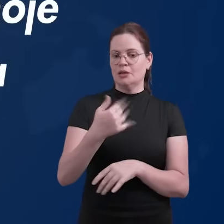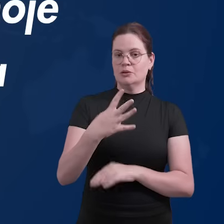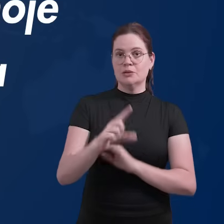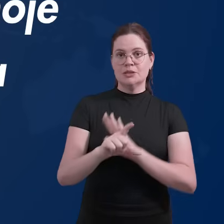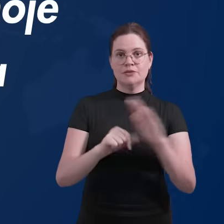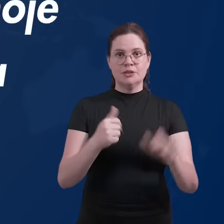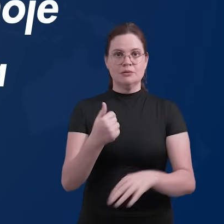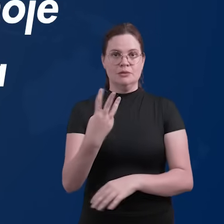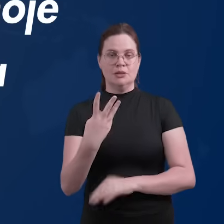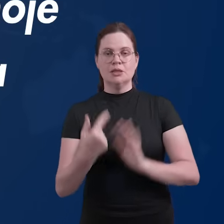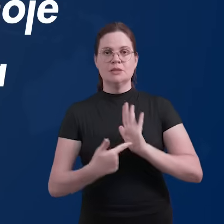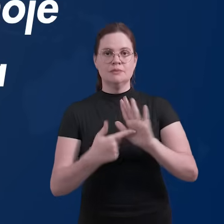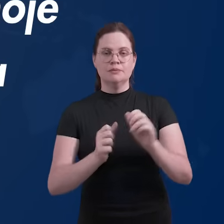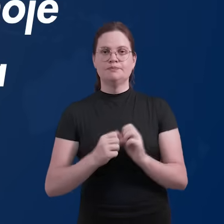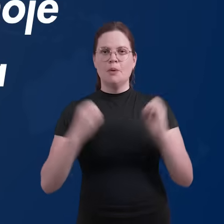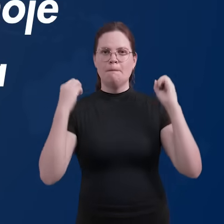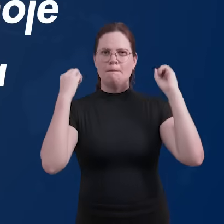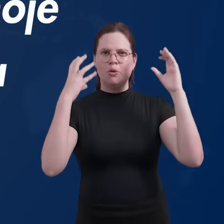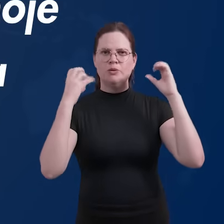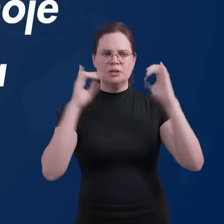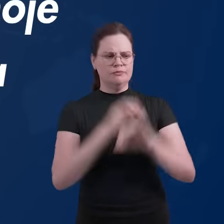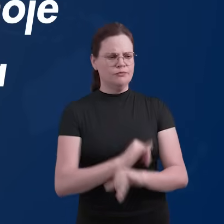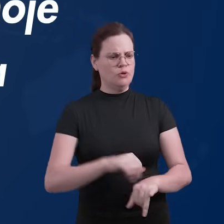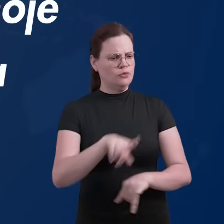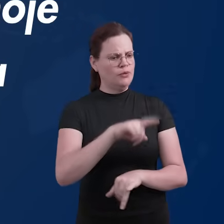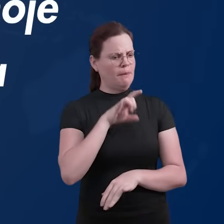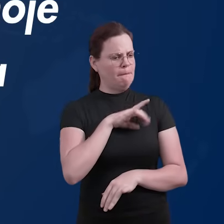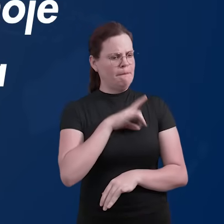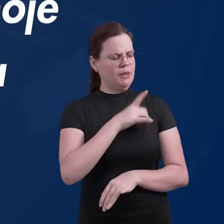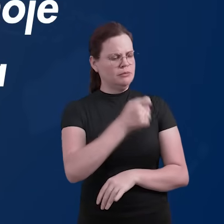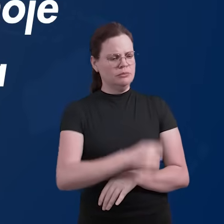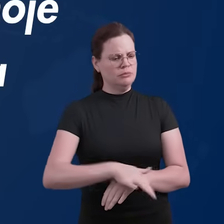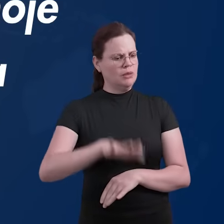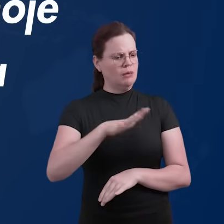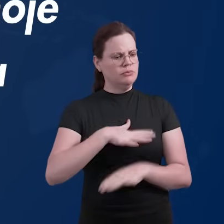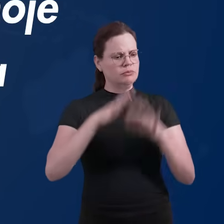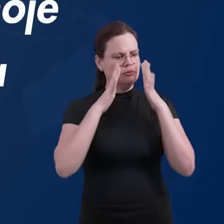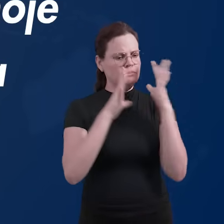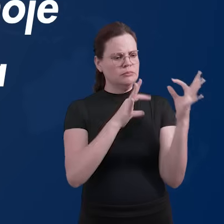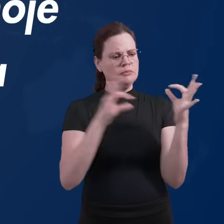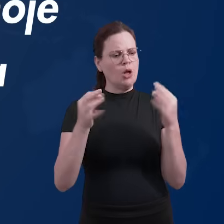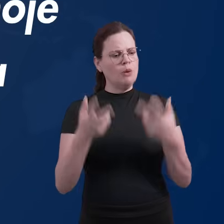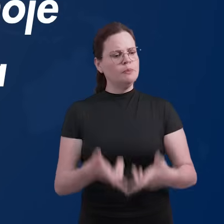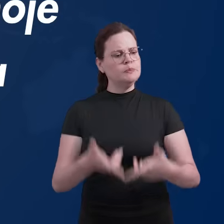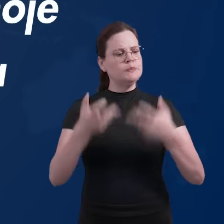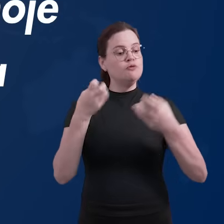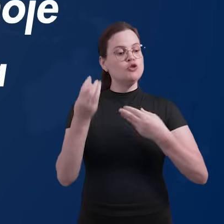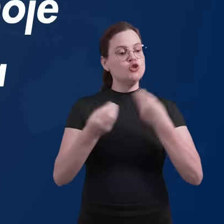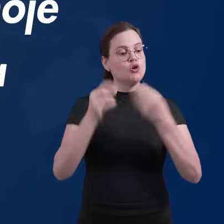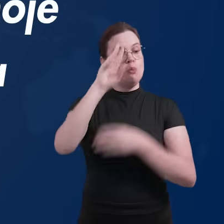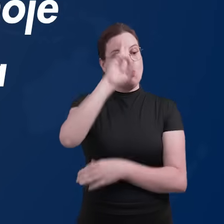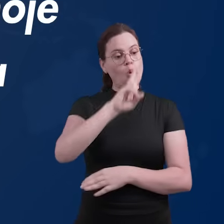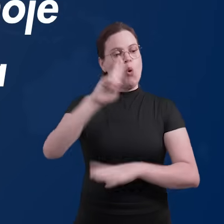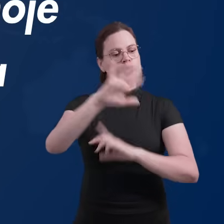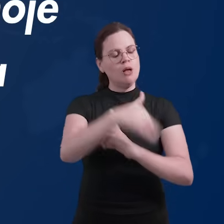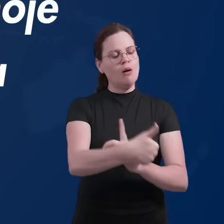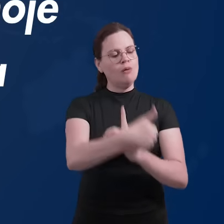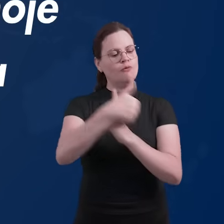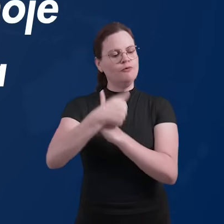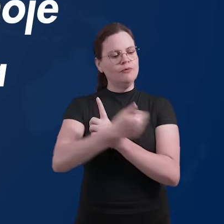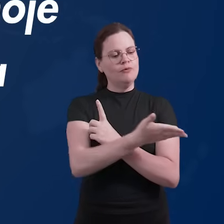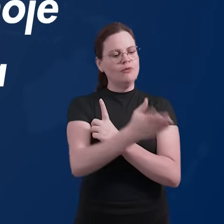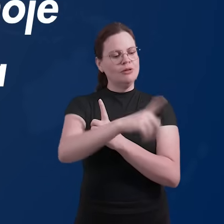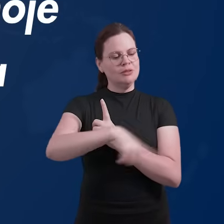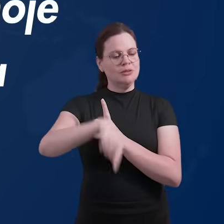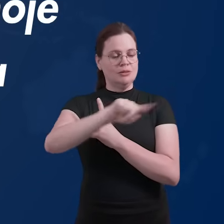diz assim o texto, Moisés, porém, disse ao povo, não temais, estai quietos e vede o livramento do